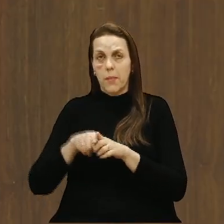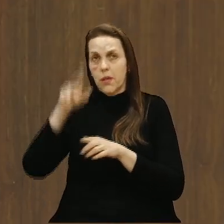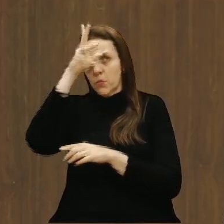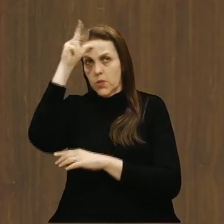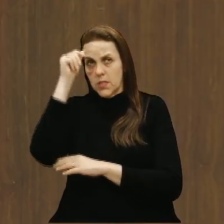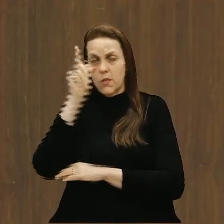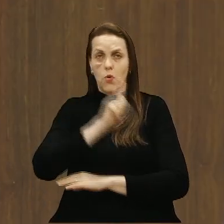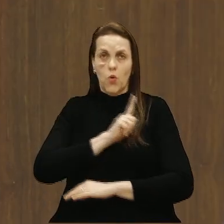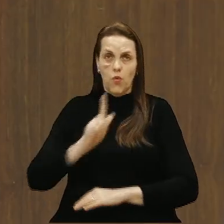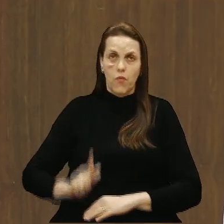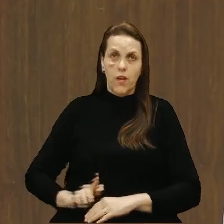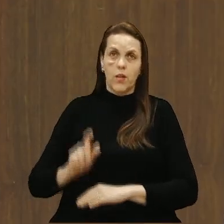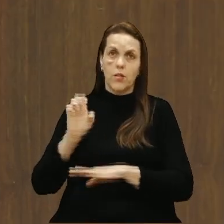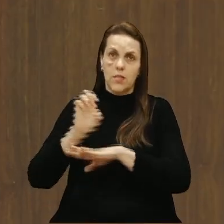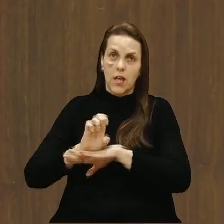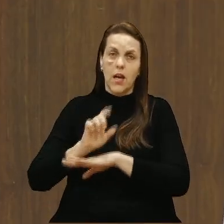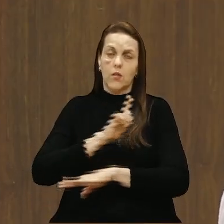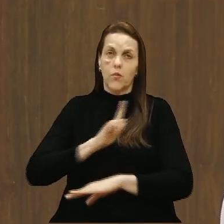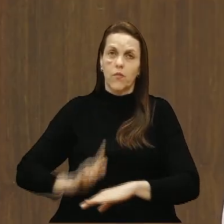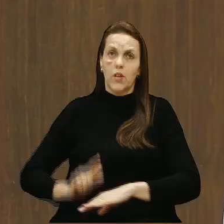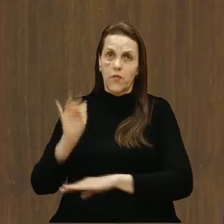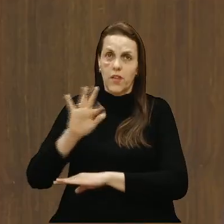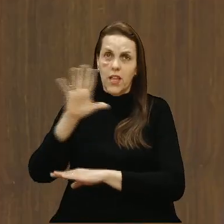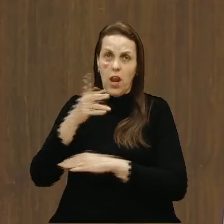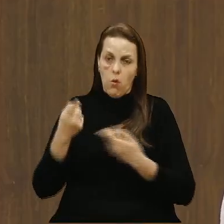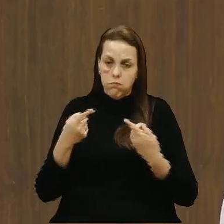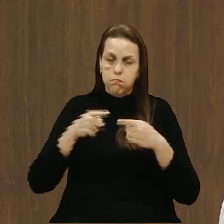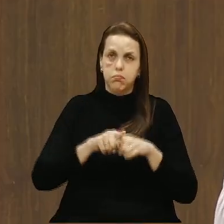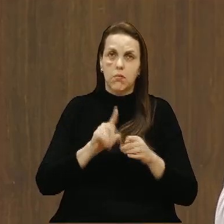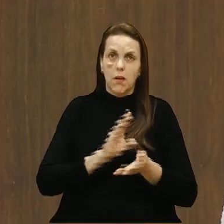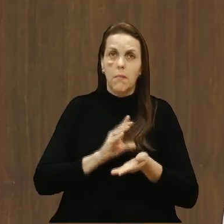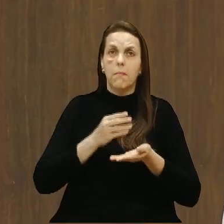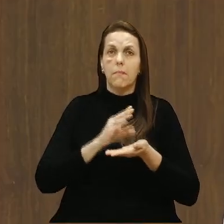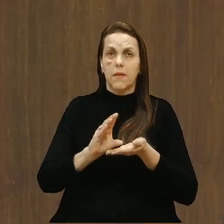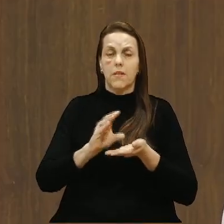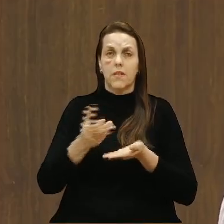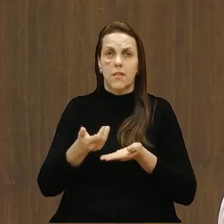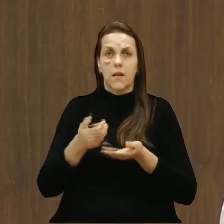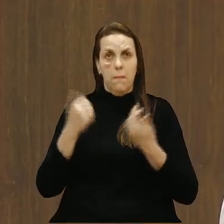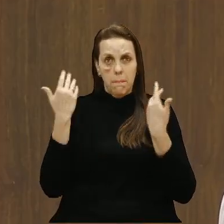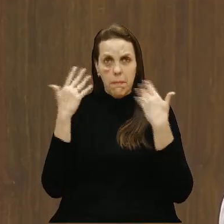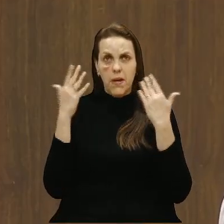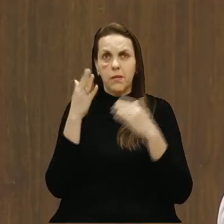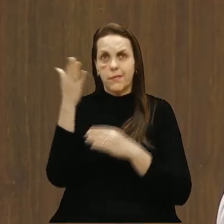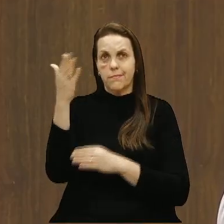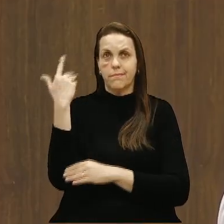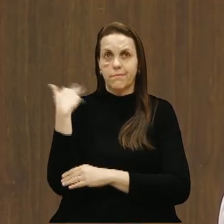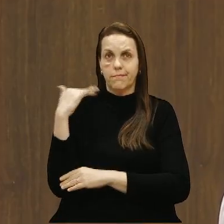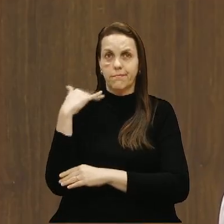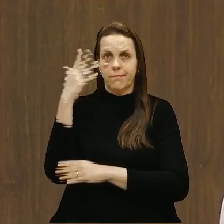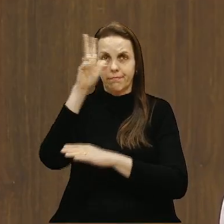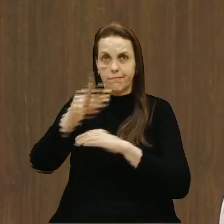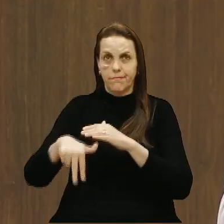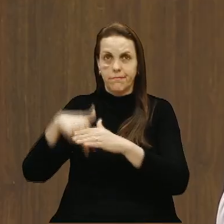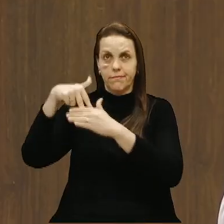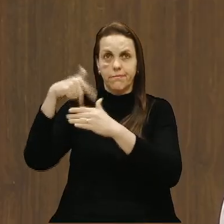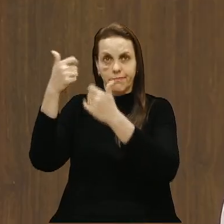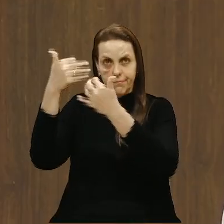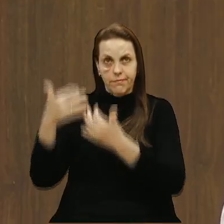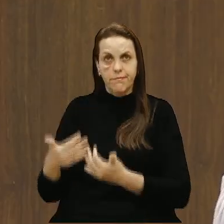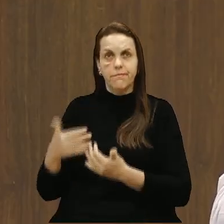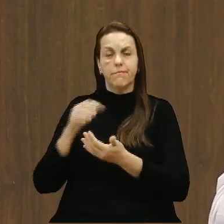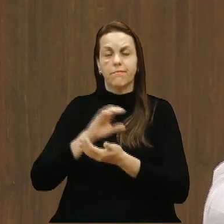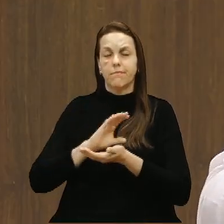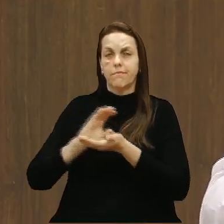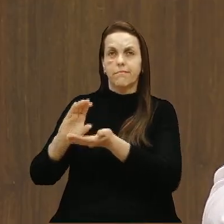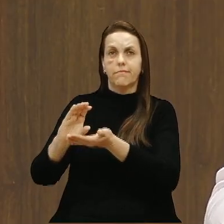governo estadual e com investimento público do governo federal. Essa é uma decisão nossa pensada. Eu parabenizo a senhora por subir essa tribuna e por levar investimento